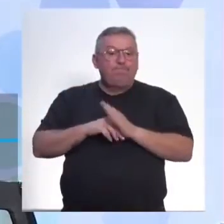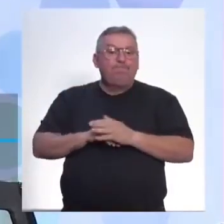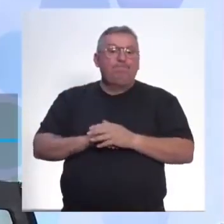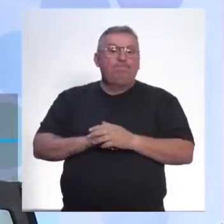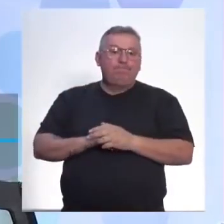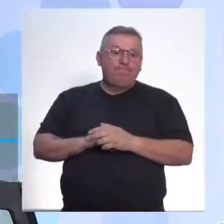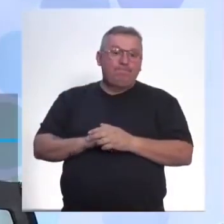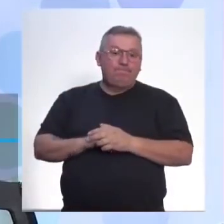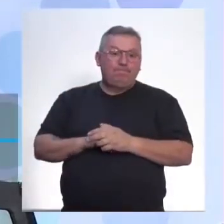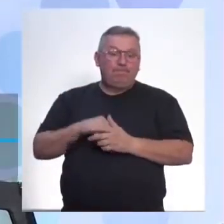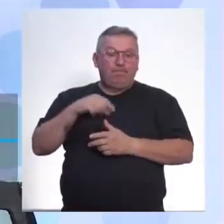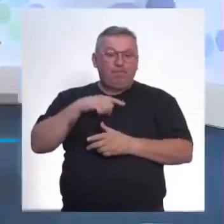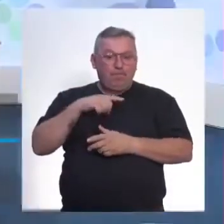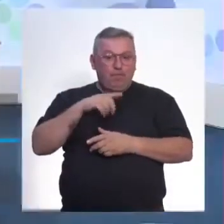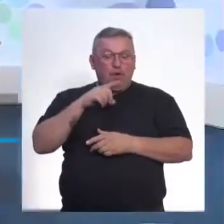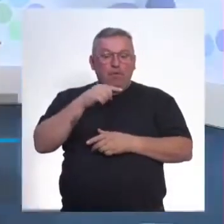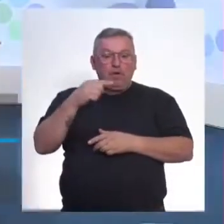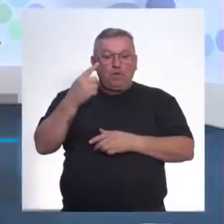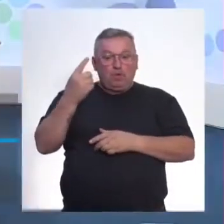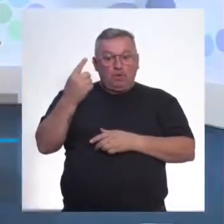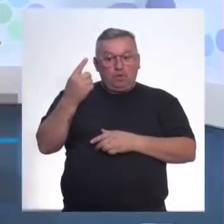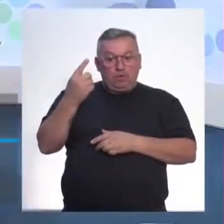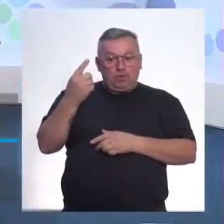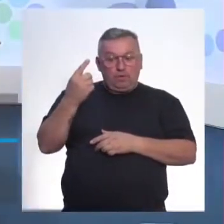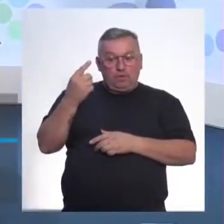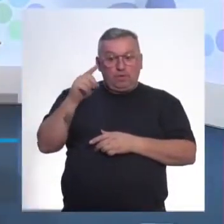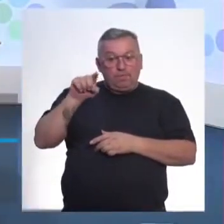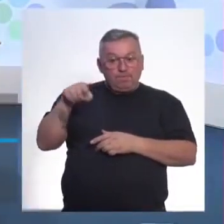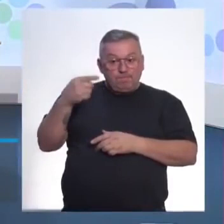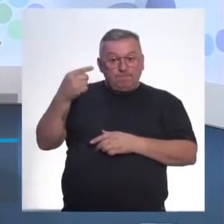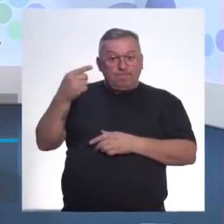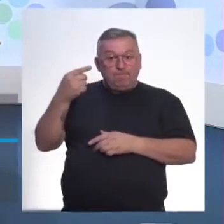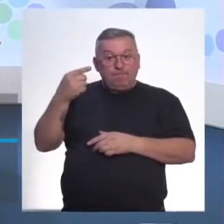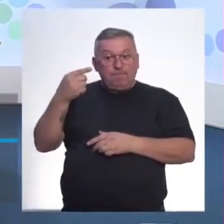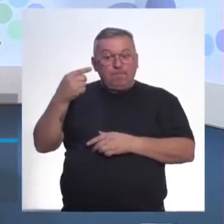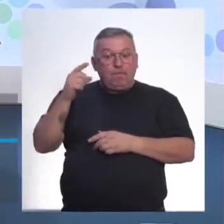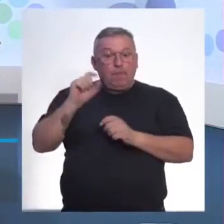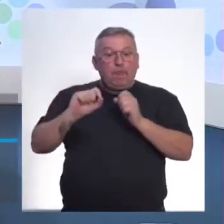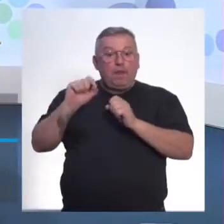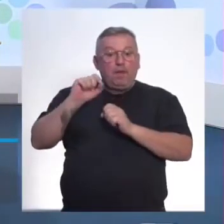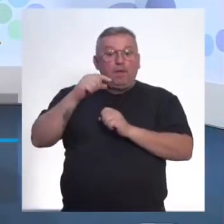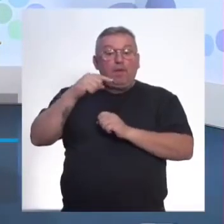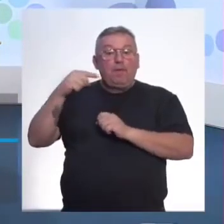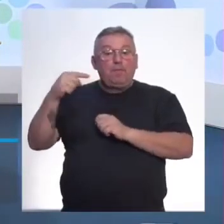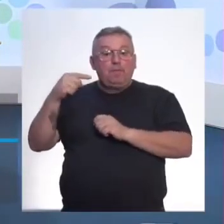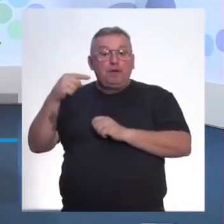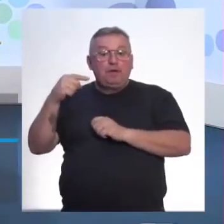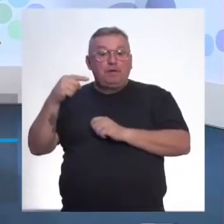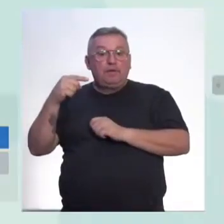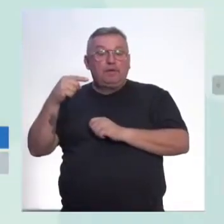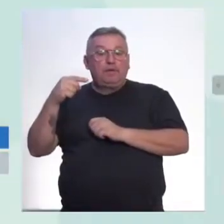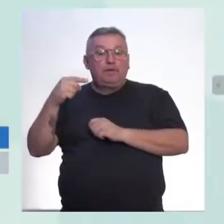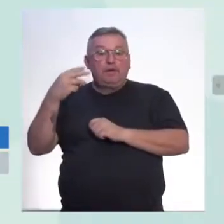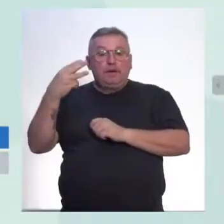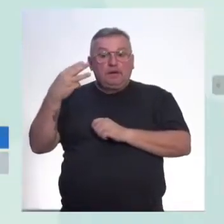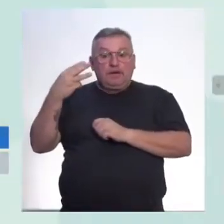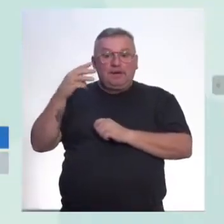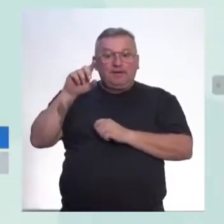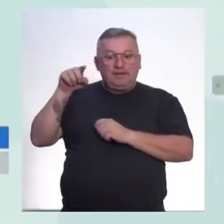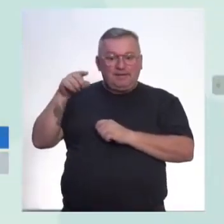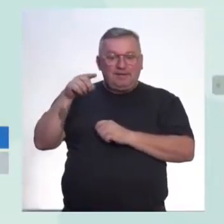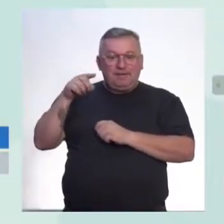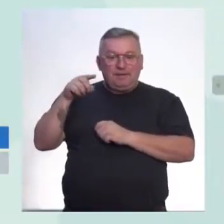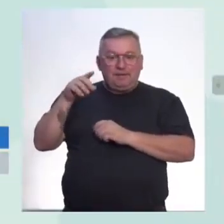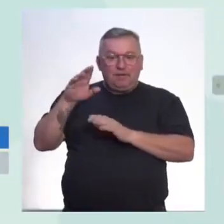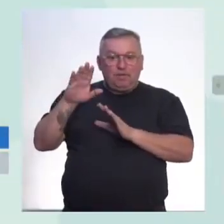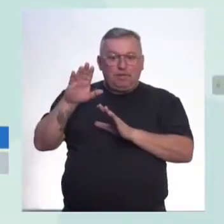bem? Então, temos as coordenadas do B, menos 1, e aí projetei aqui no Y, portanto, temos 3, olha lá, opa,